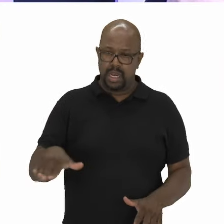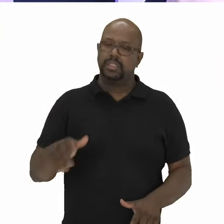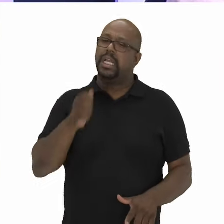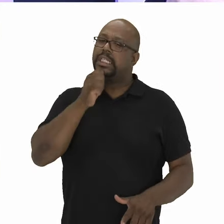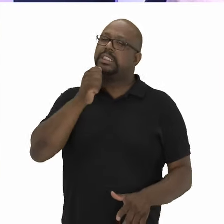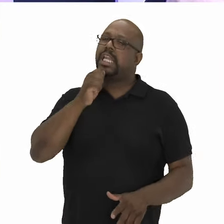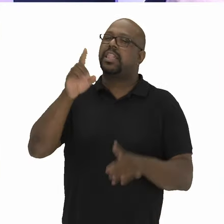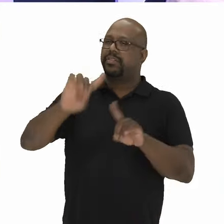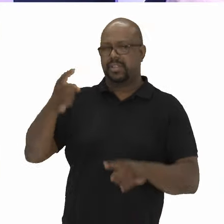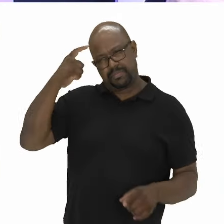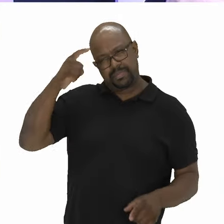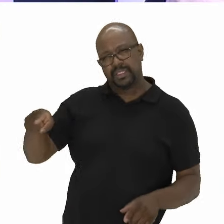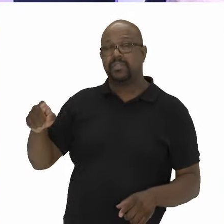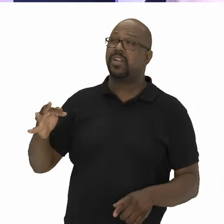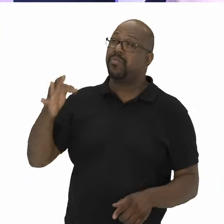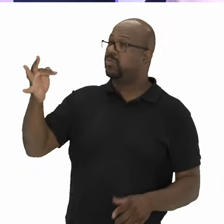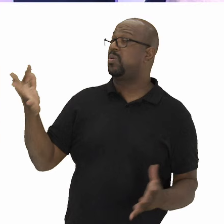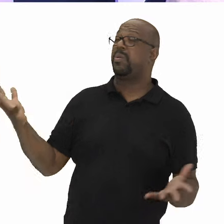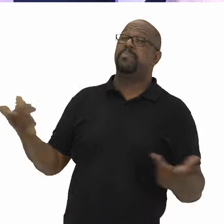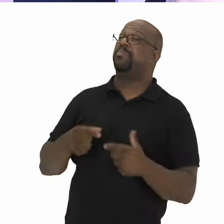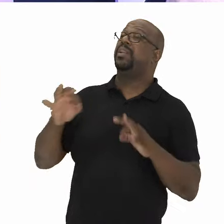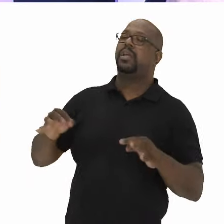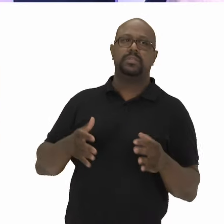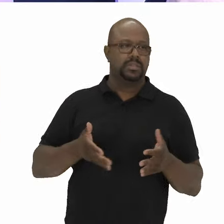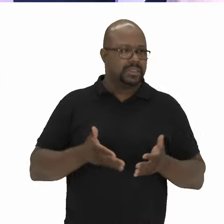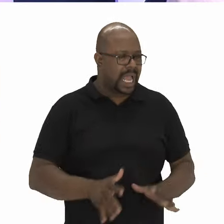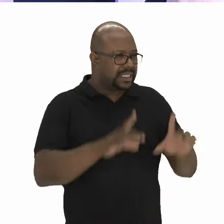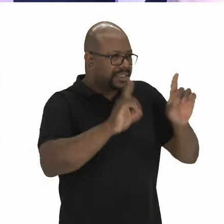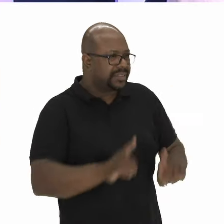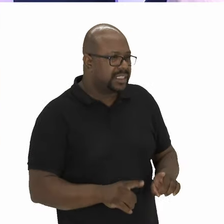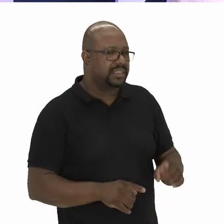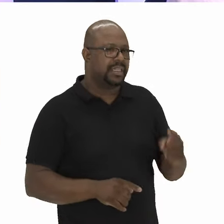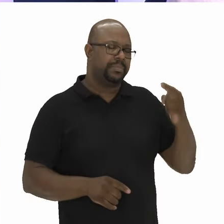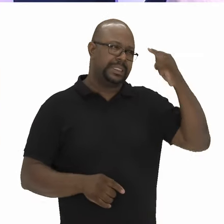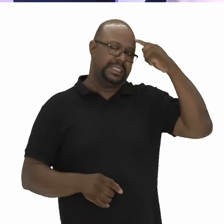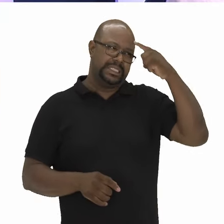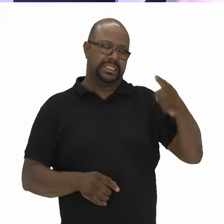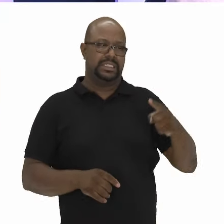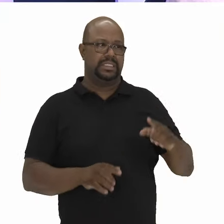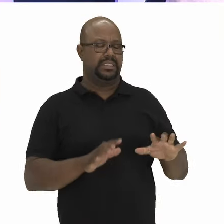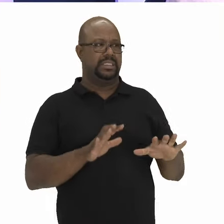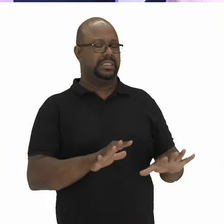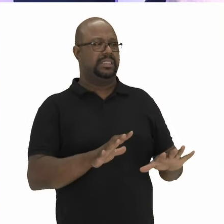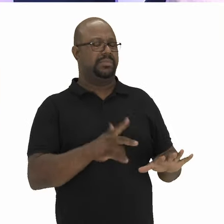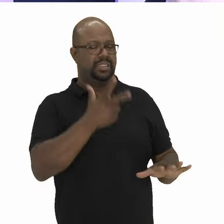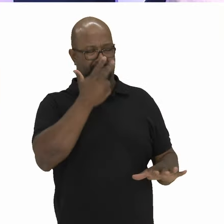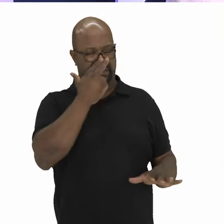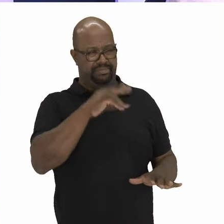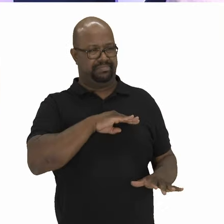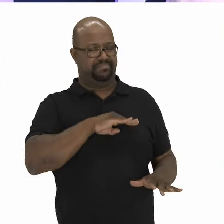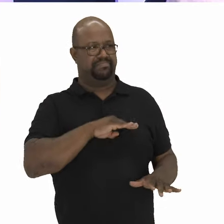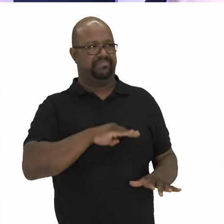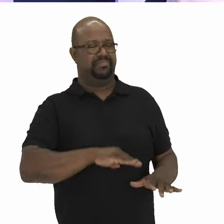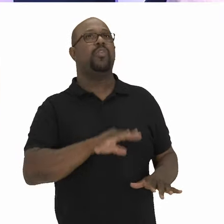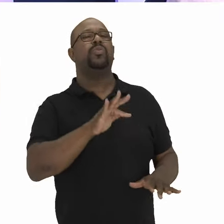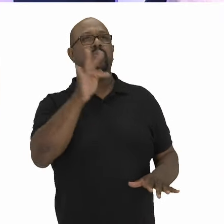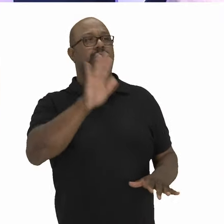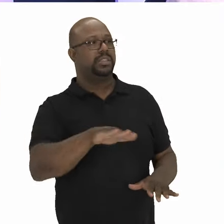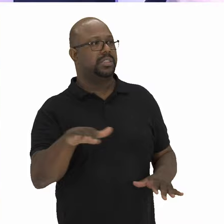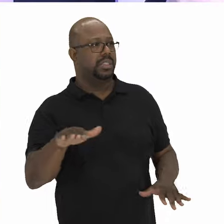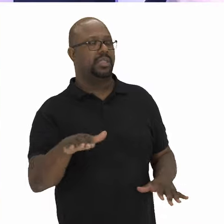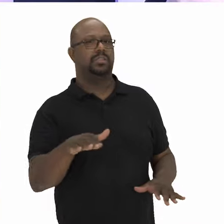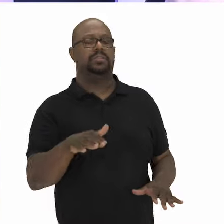uma criança sem deficiência você imagina que ela vai ter um futuro brilhante se a criança nasce com uma deficiência você baixa a sua perspectiva